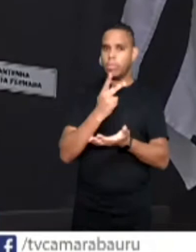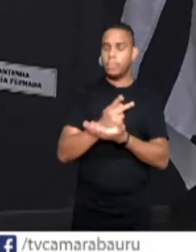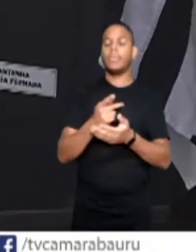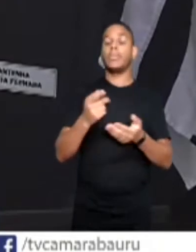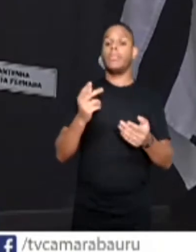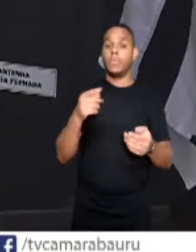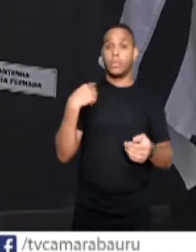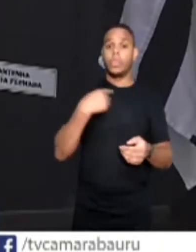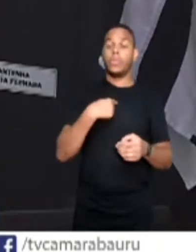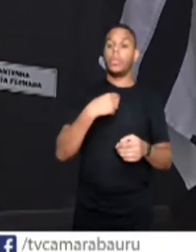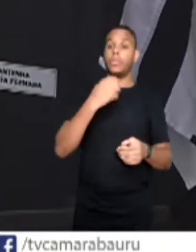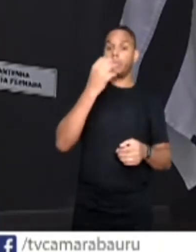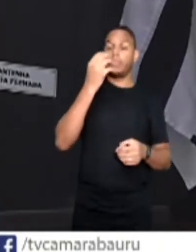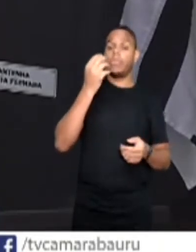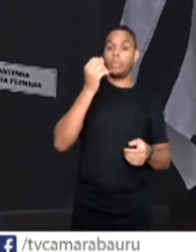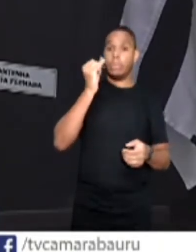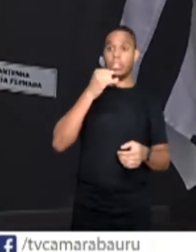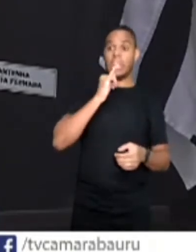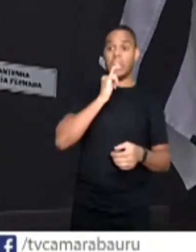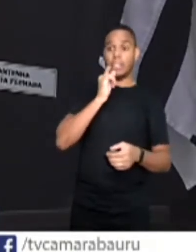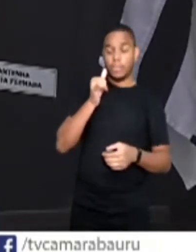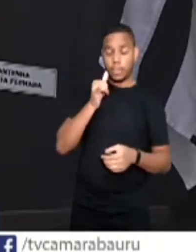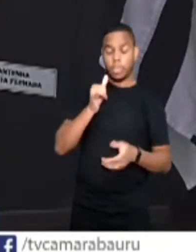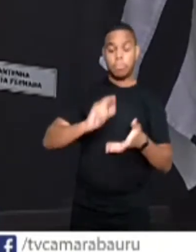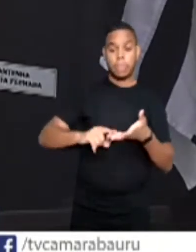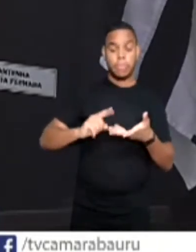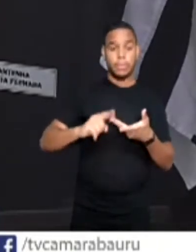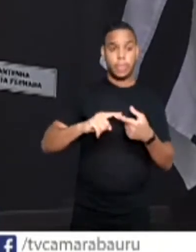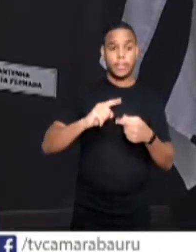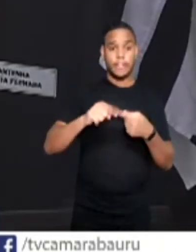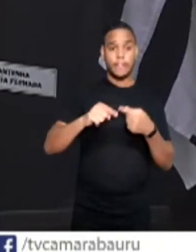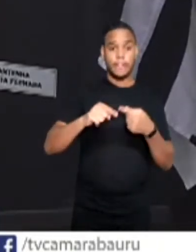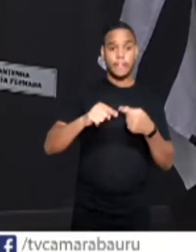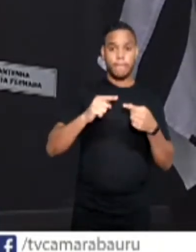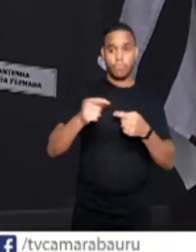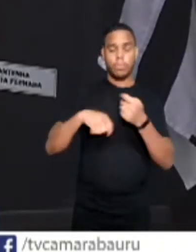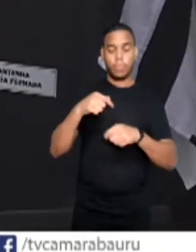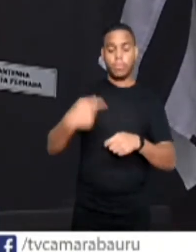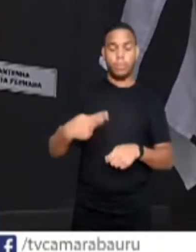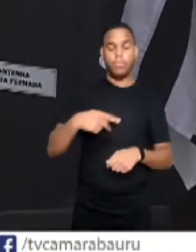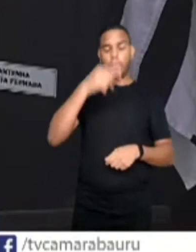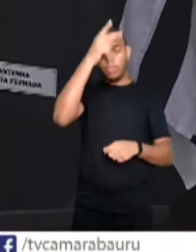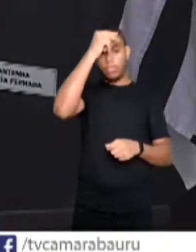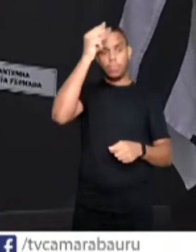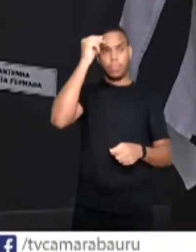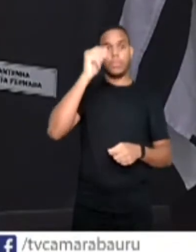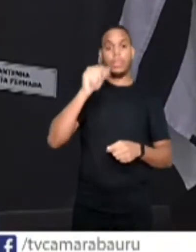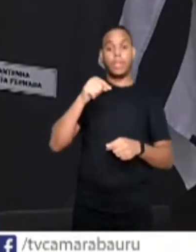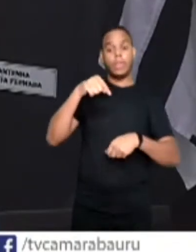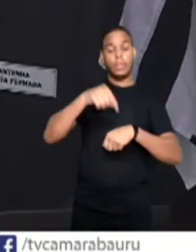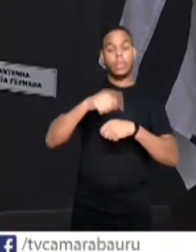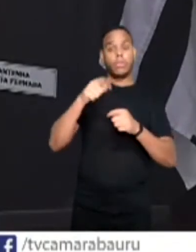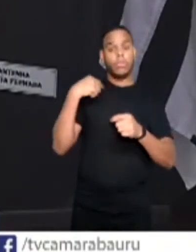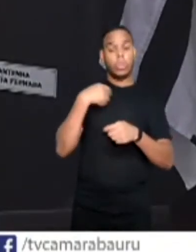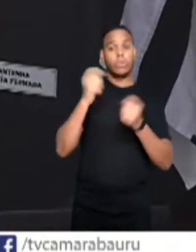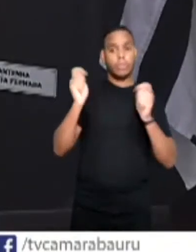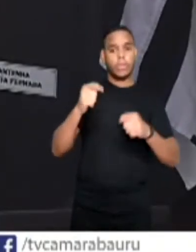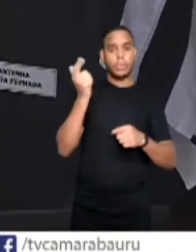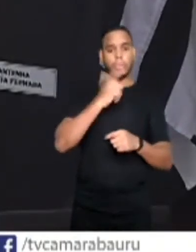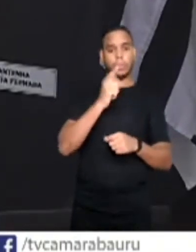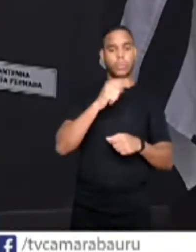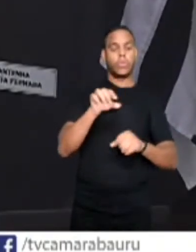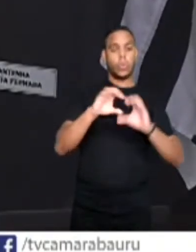quando apontamos algo, colocamos algo para a administração municipal, é dentro daquilo que a comunidade sempre